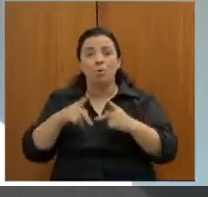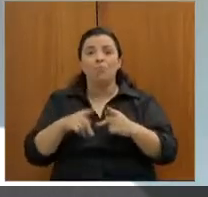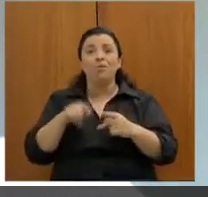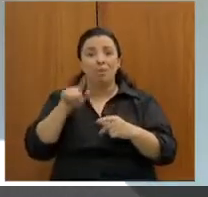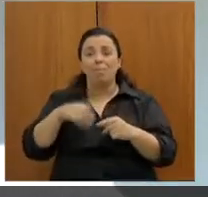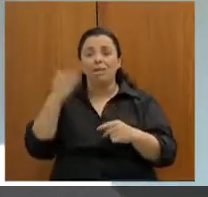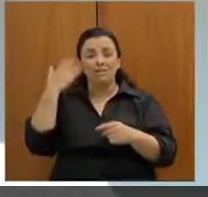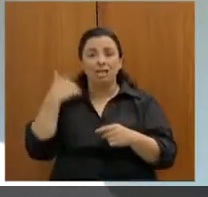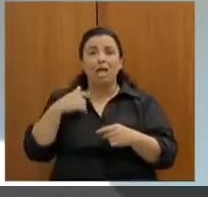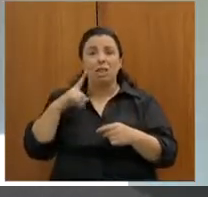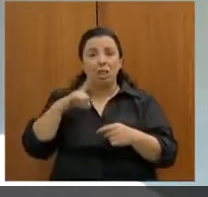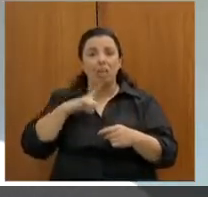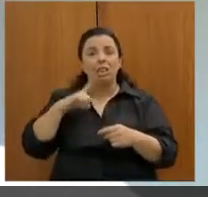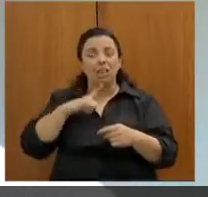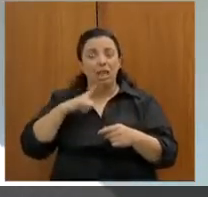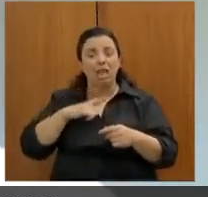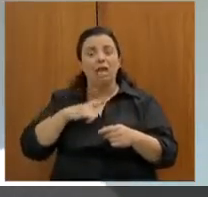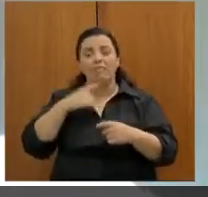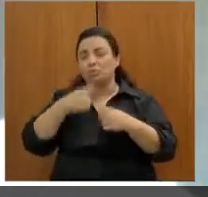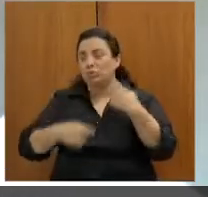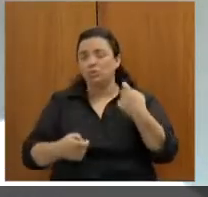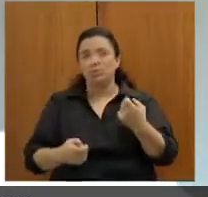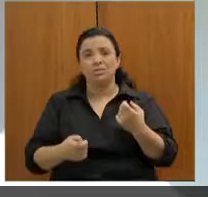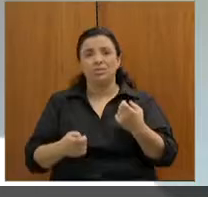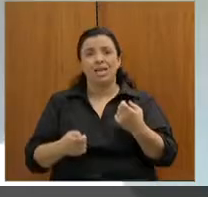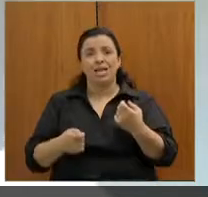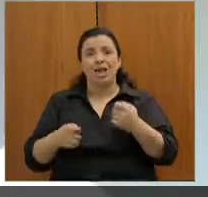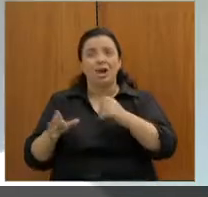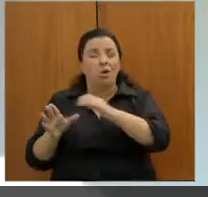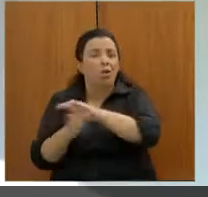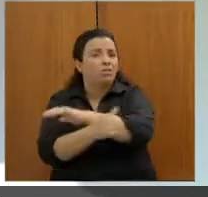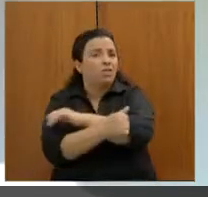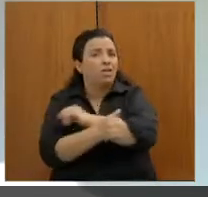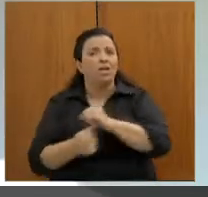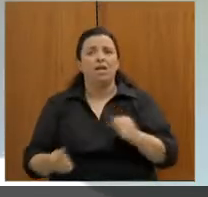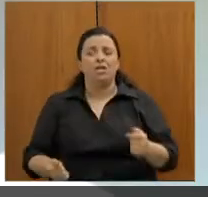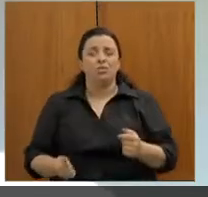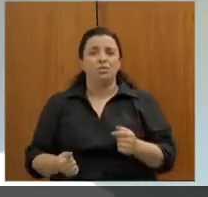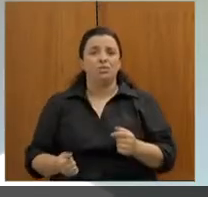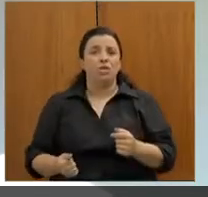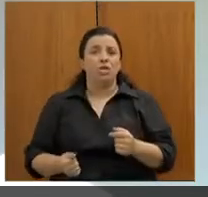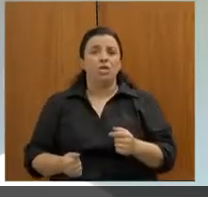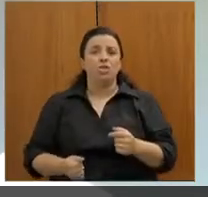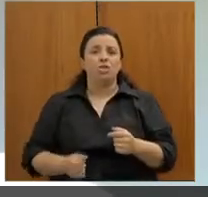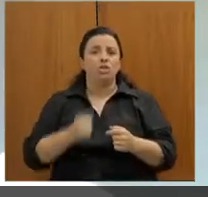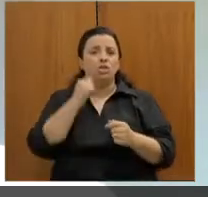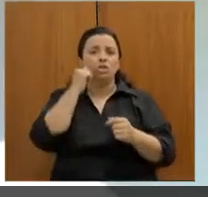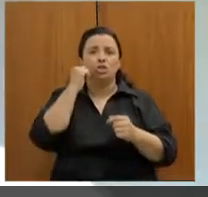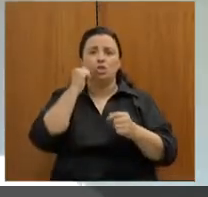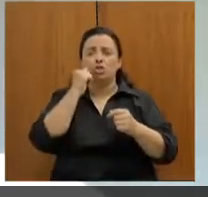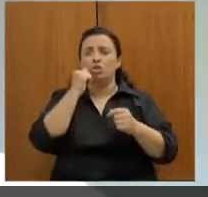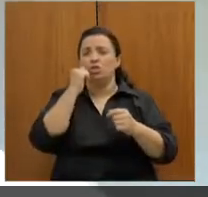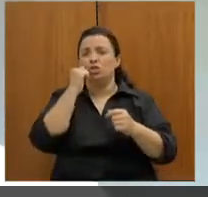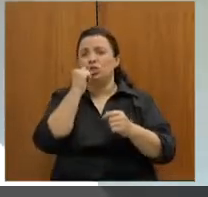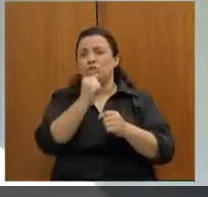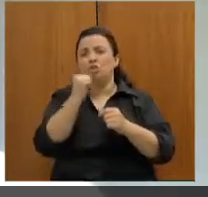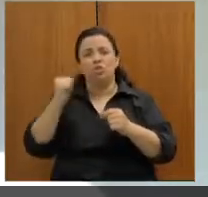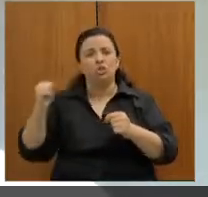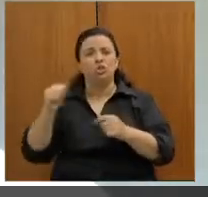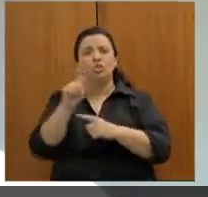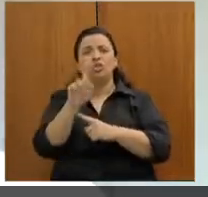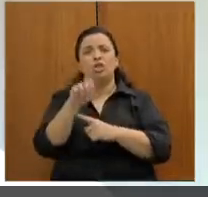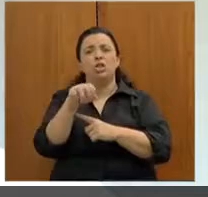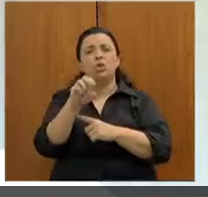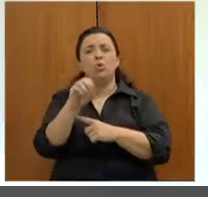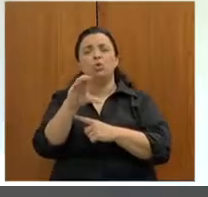Sequestro genocídio na Faca de digitas e não através da violência que